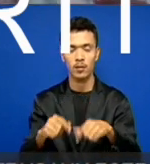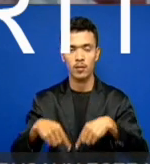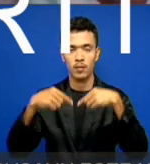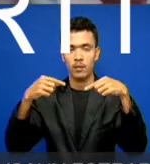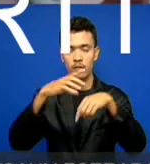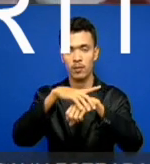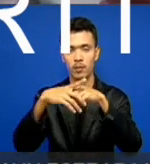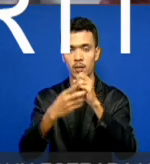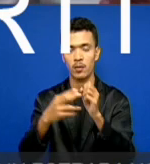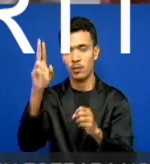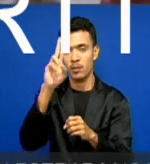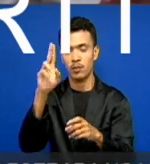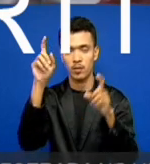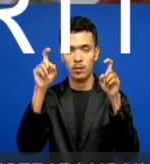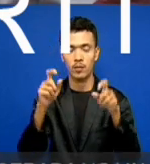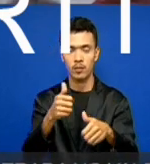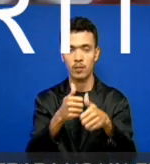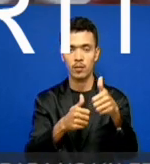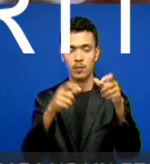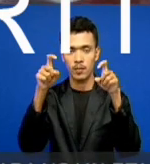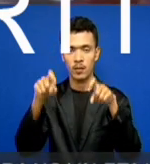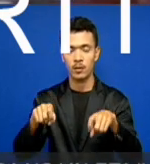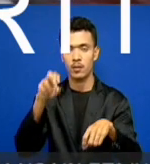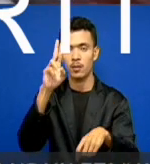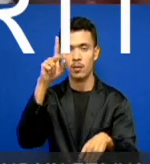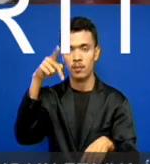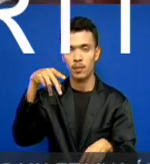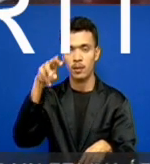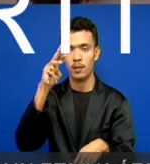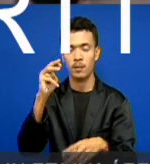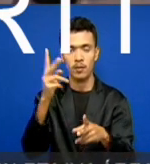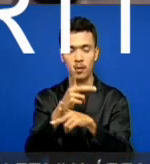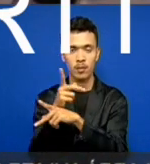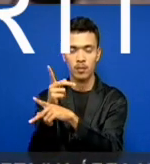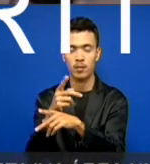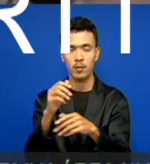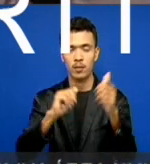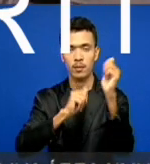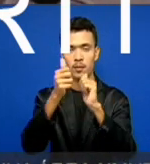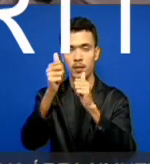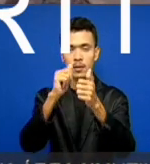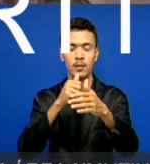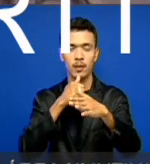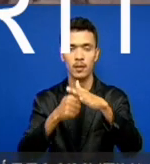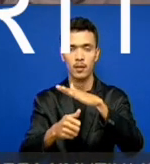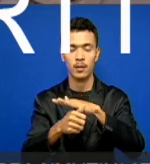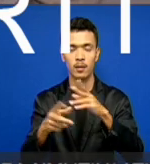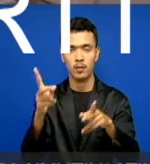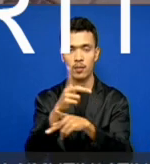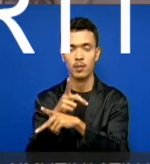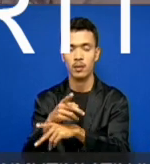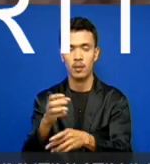belo utiliza ter necessidade UPMN, no ne belo controla pesca ilegal sira, no belhalo segurança máximo batasi e